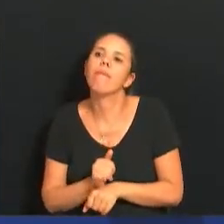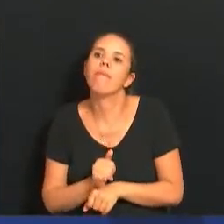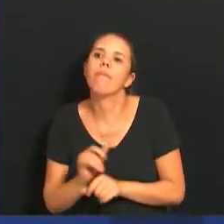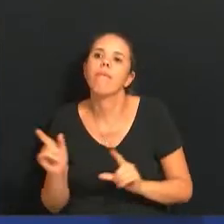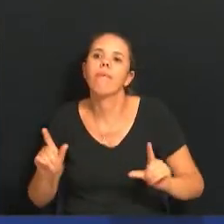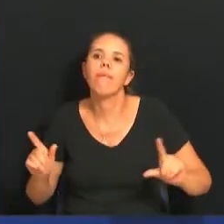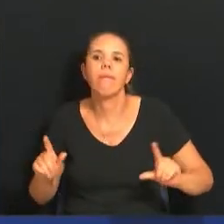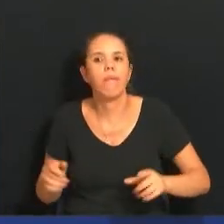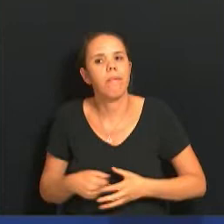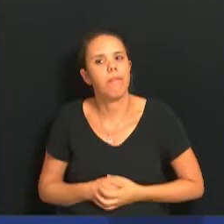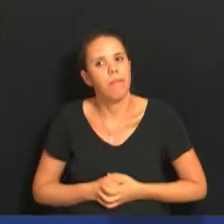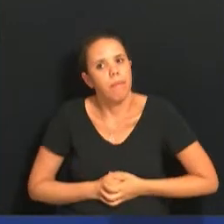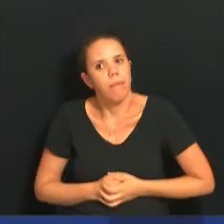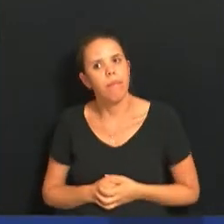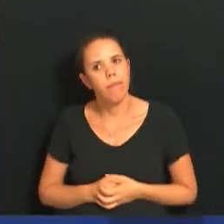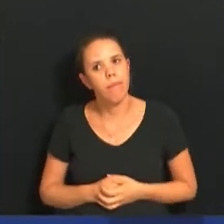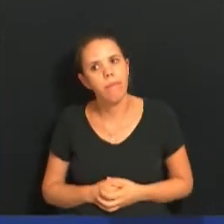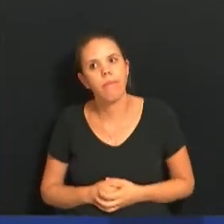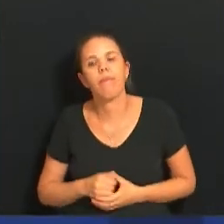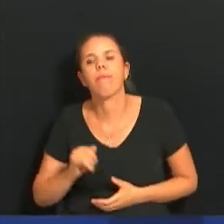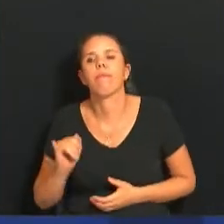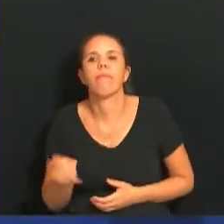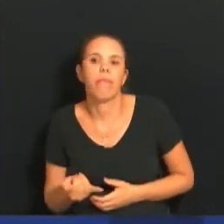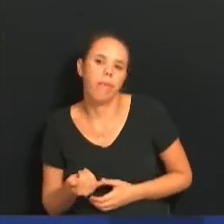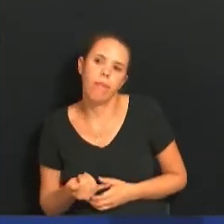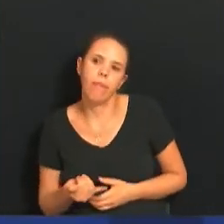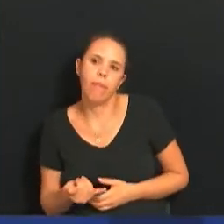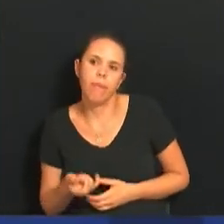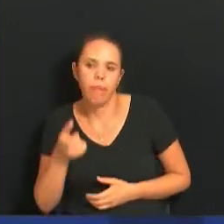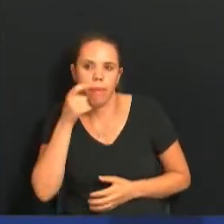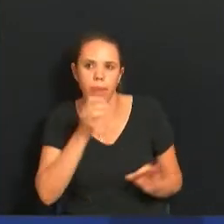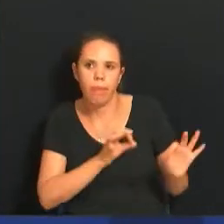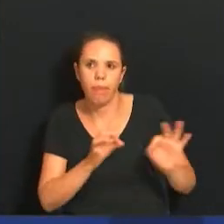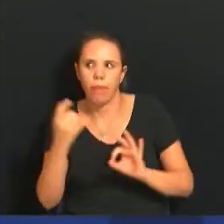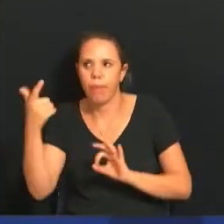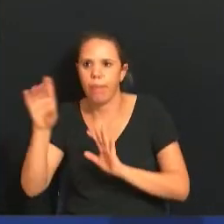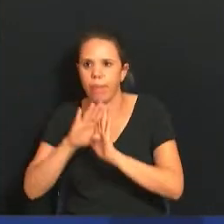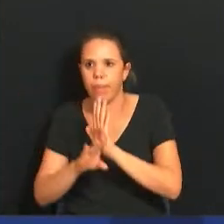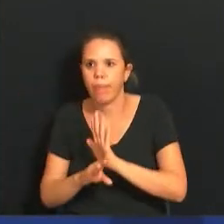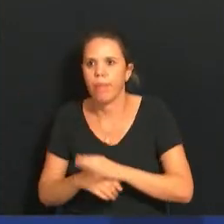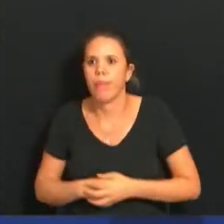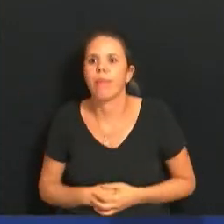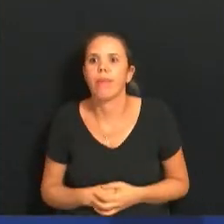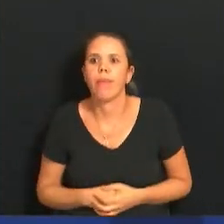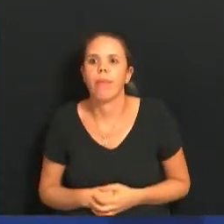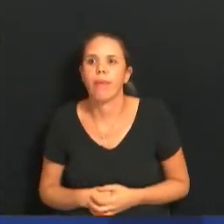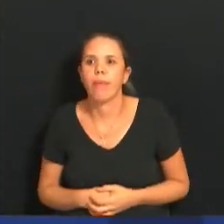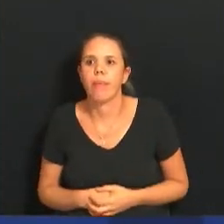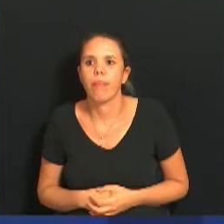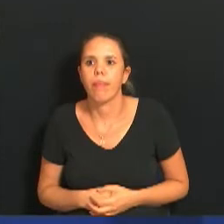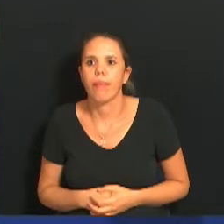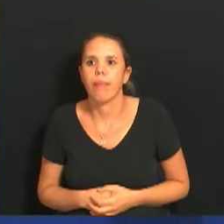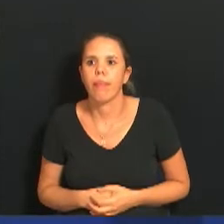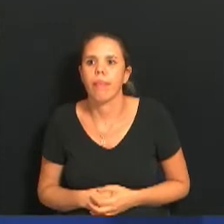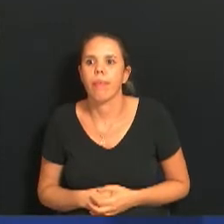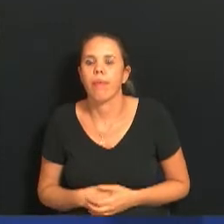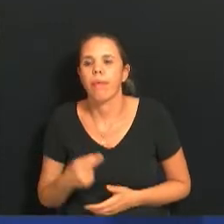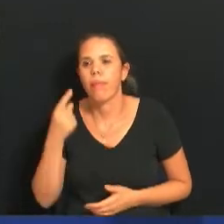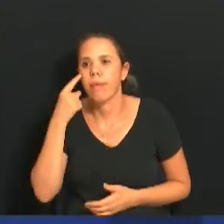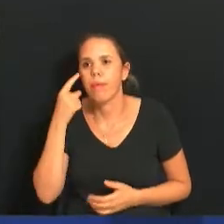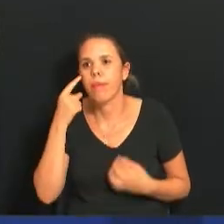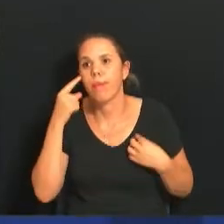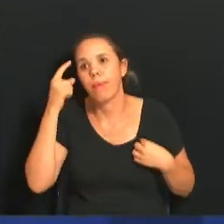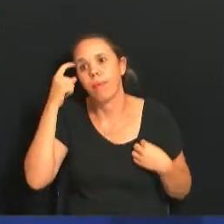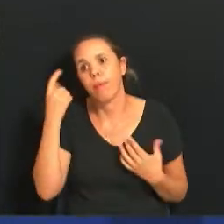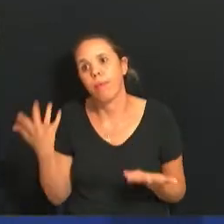youtube.com/TV Câmara Campinas e já aproveita e assiste outros programas aqui da TV. Olha só,